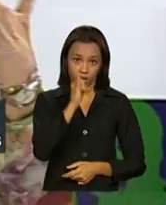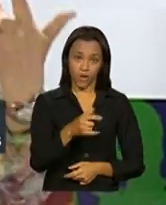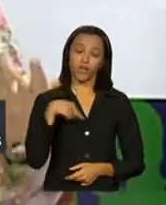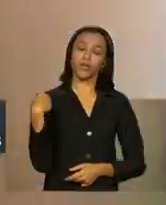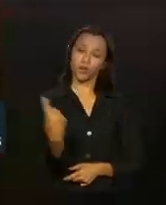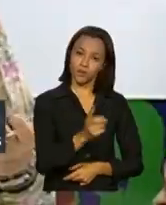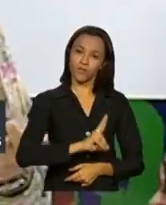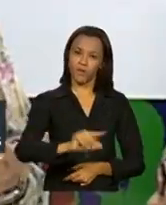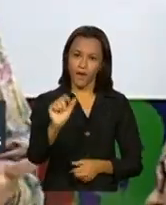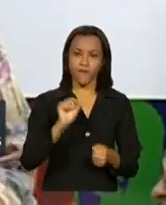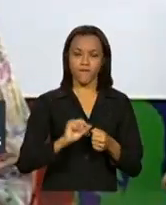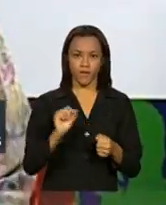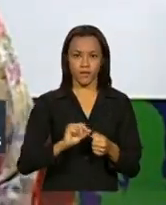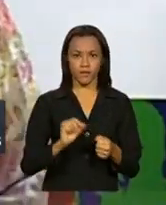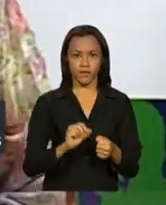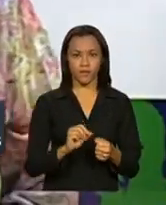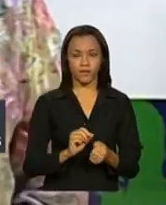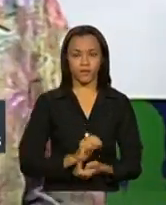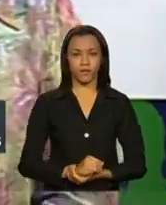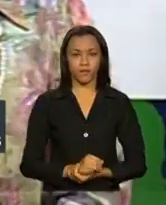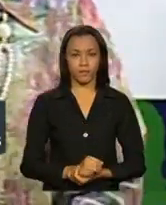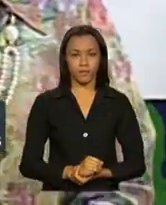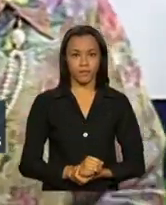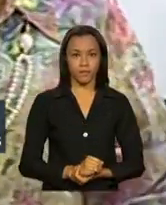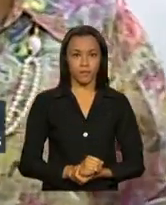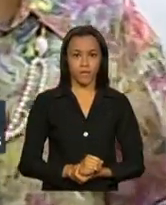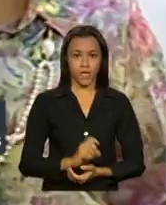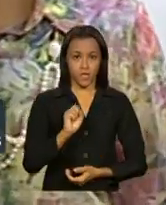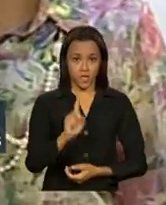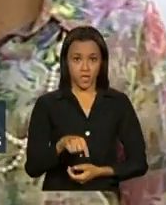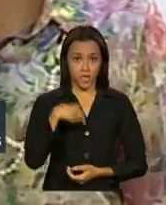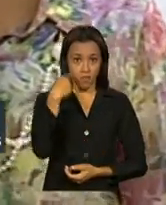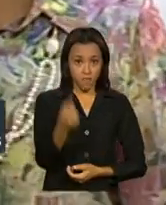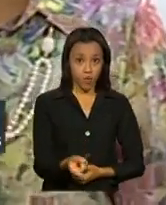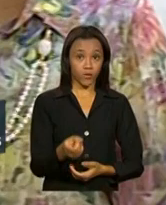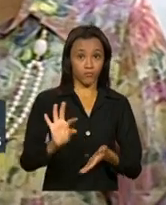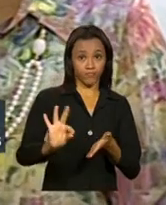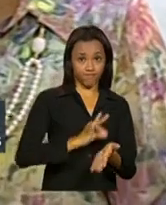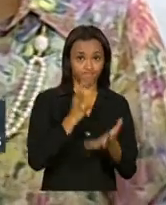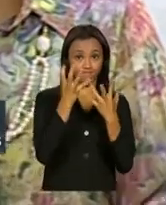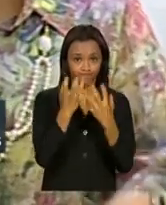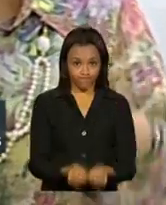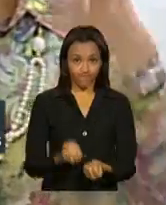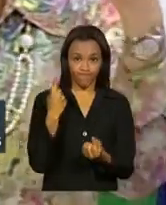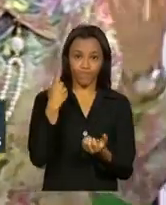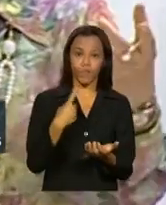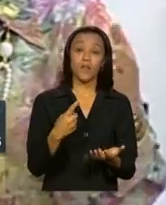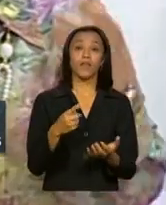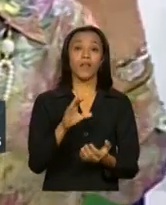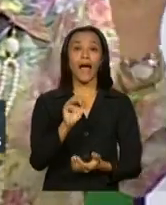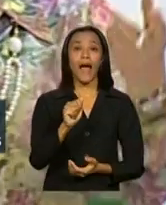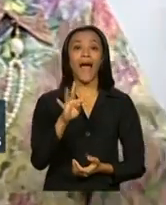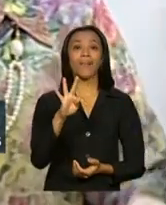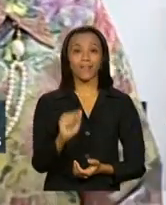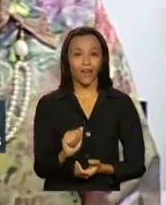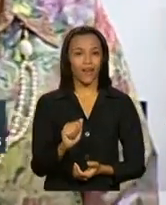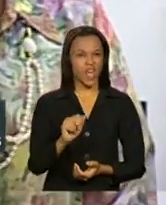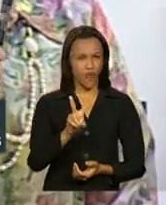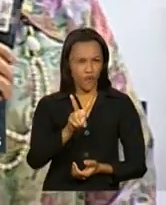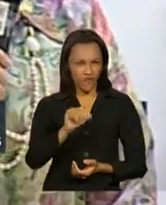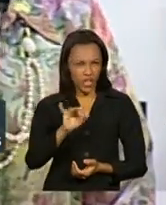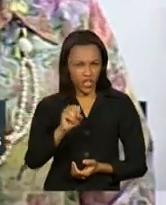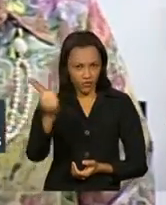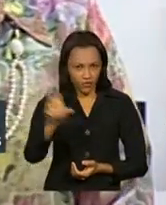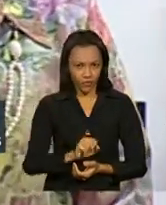faremos imediatamente Logo Após a aprovação da ata que eu não farei aprovação da ata ao vivo